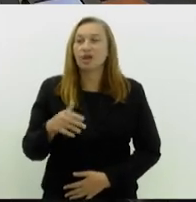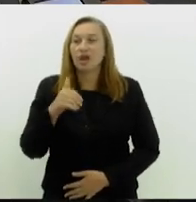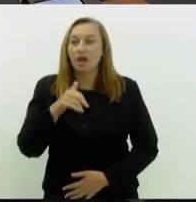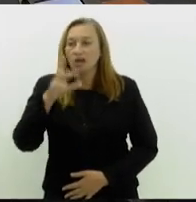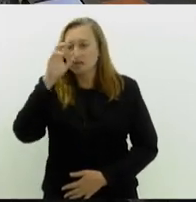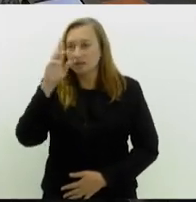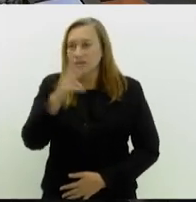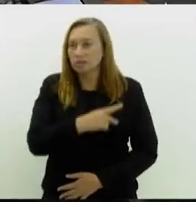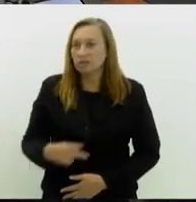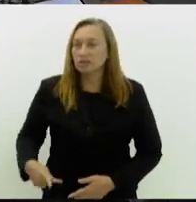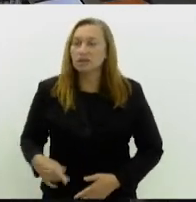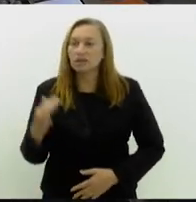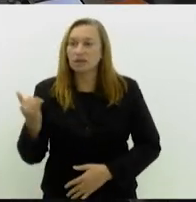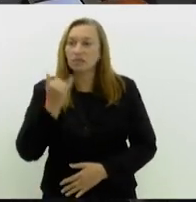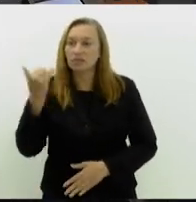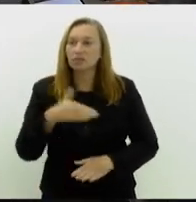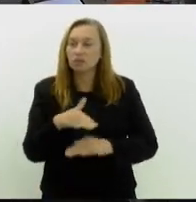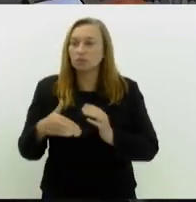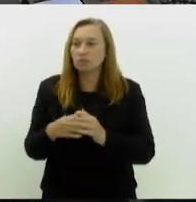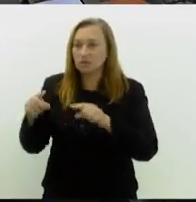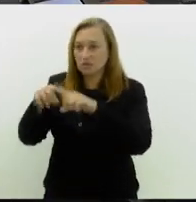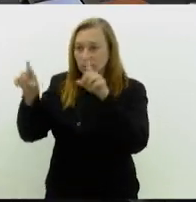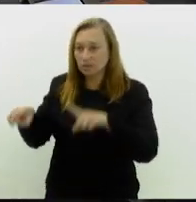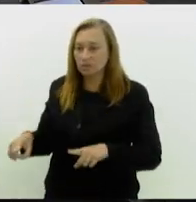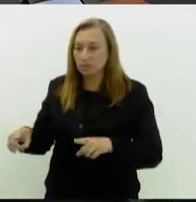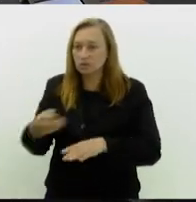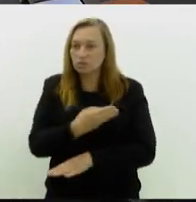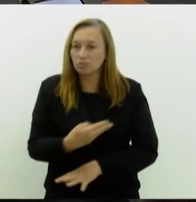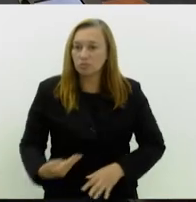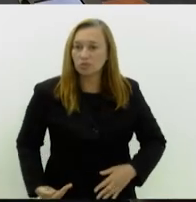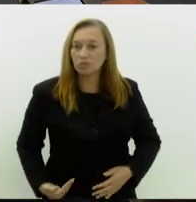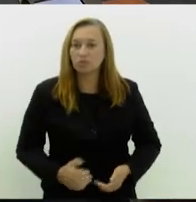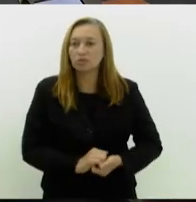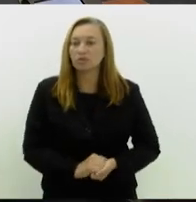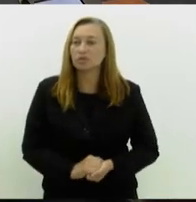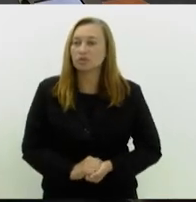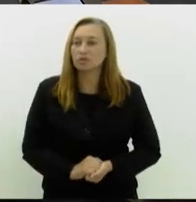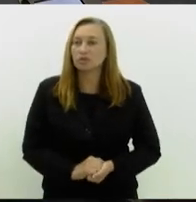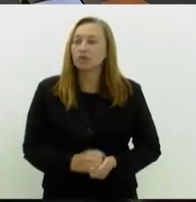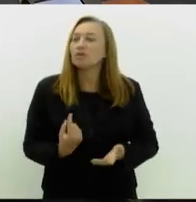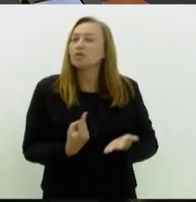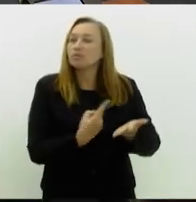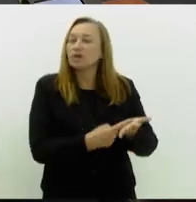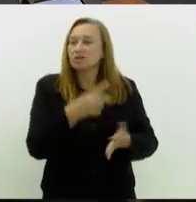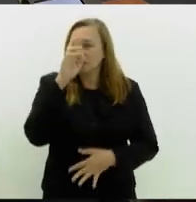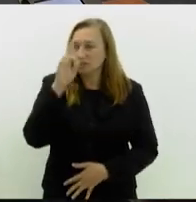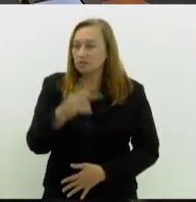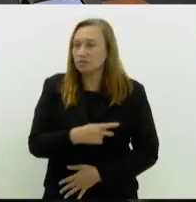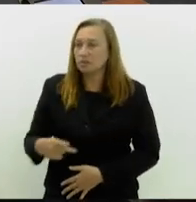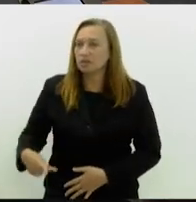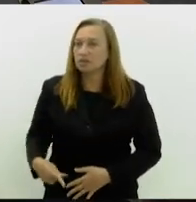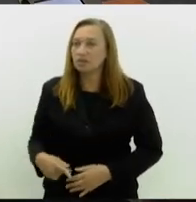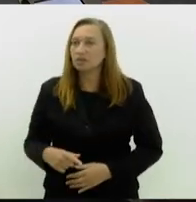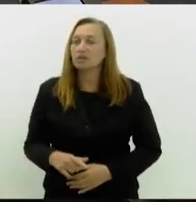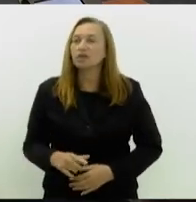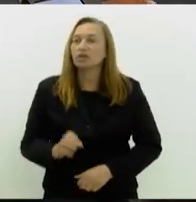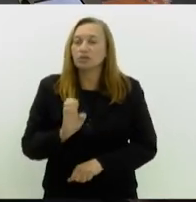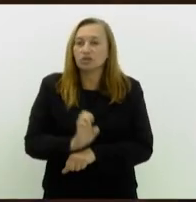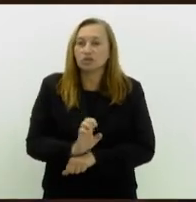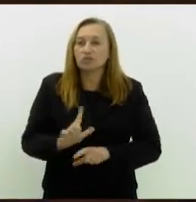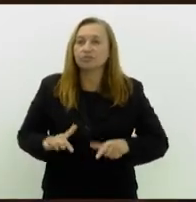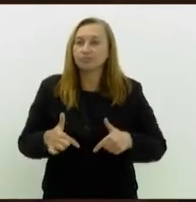ato que faz todos os servidores e as servidoras públicas que se comprometem senhora presidente em garantir que o estado